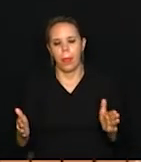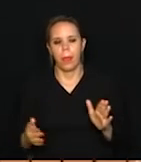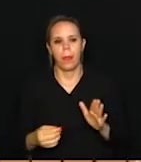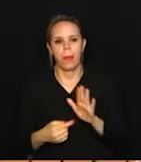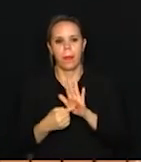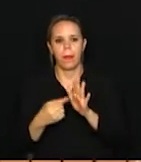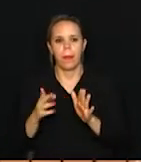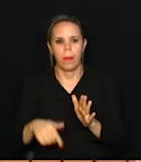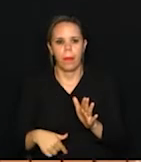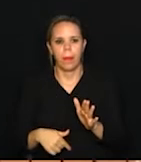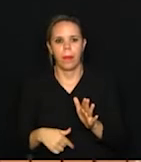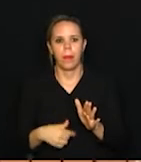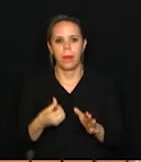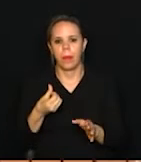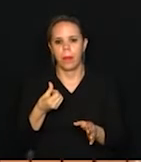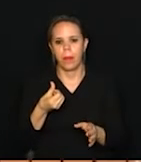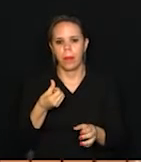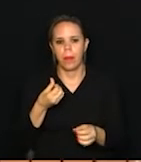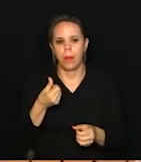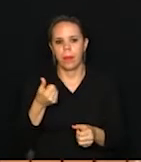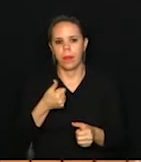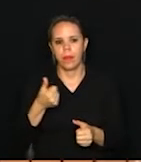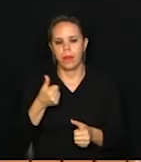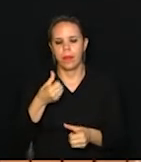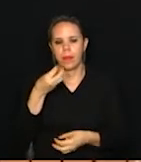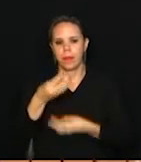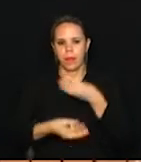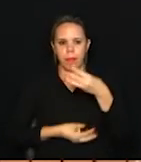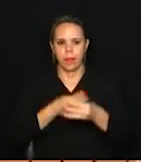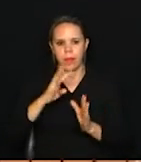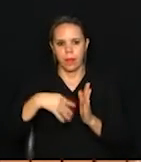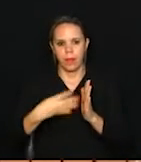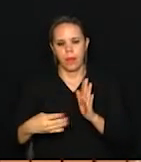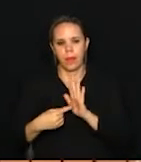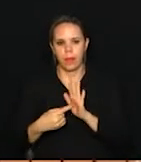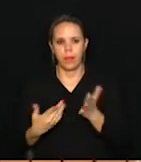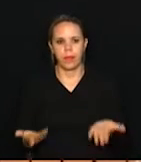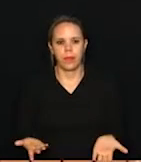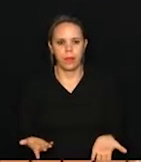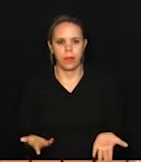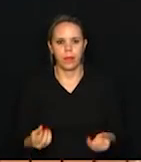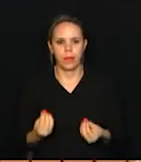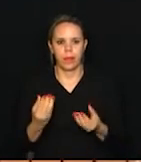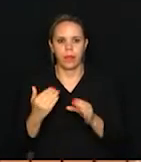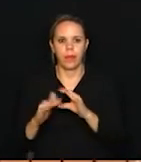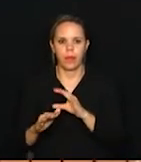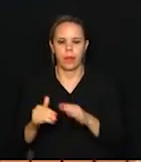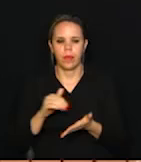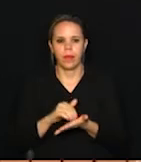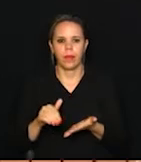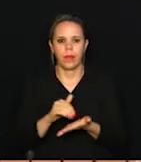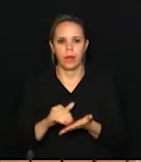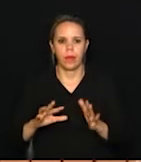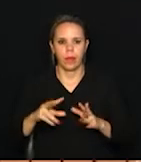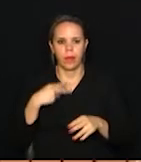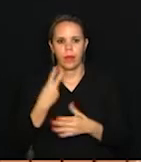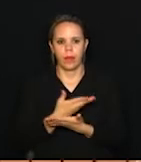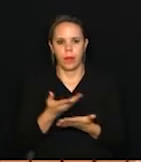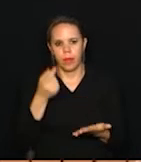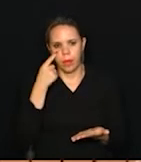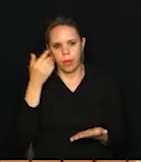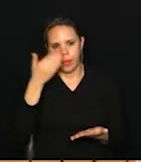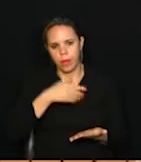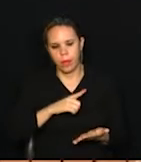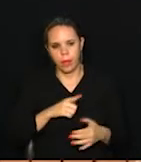especificado, que é do primeiro trimestre. Eu tenho acesso aqui a uma planilha de dados, será encaminhado ao gabinete de todos os vereadores para que